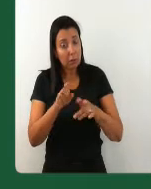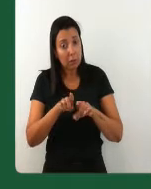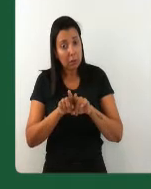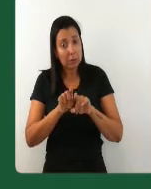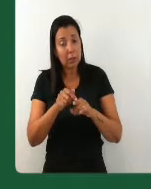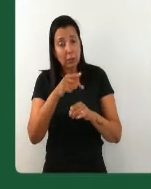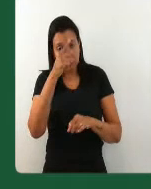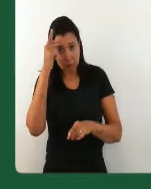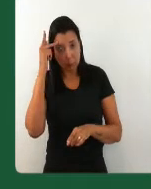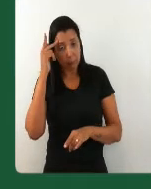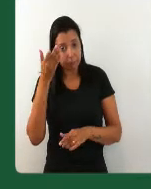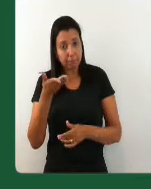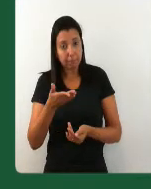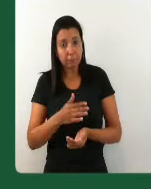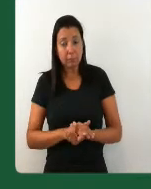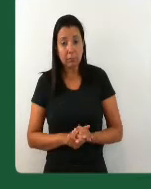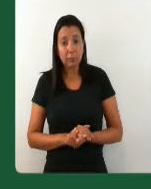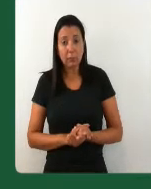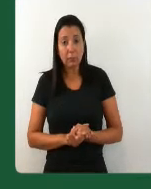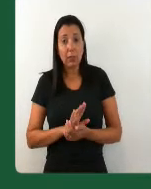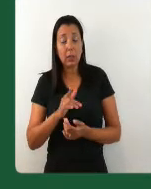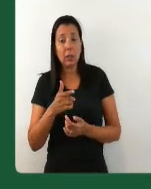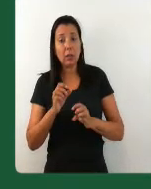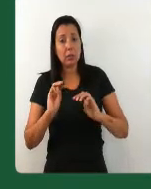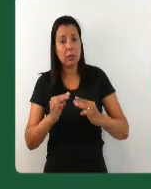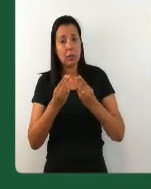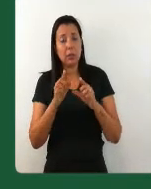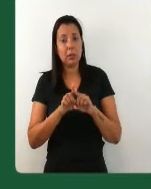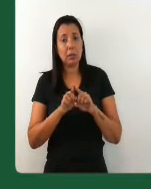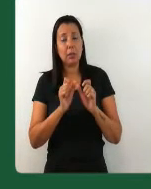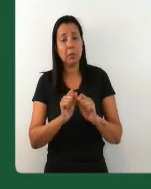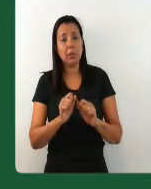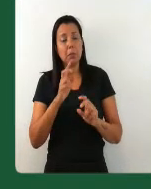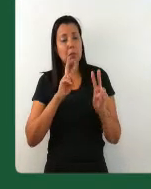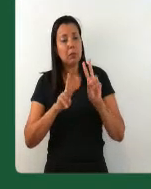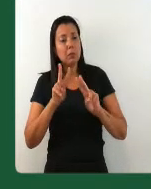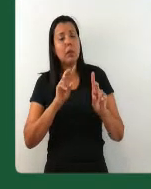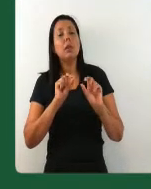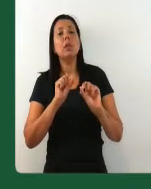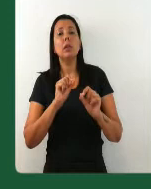e pacientes. Nesse slide, também podemos ver